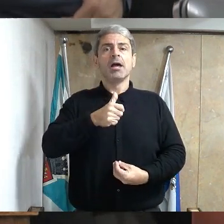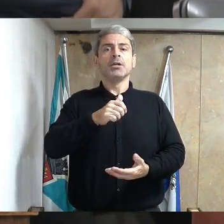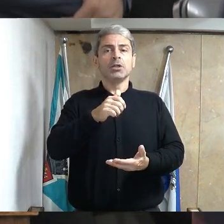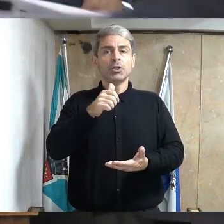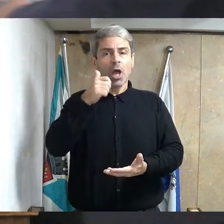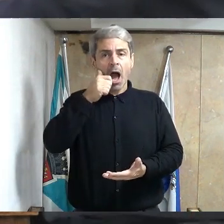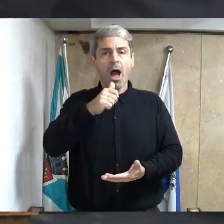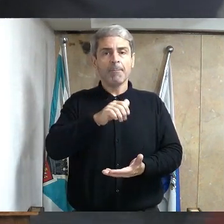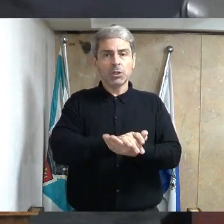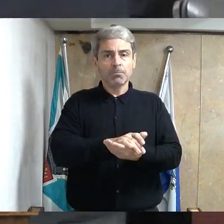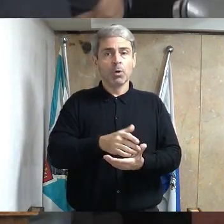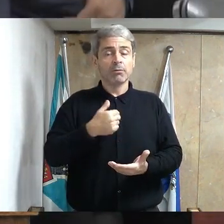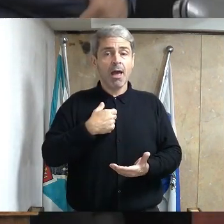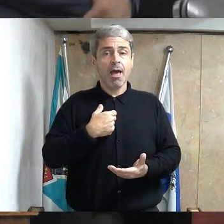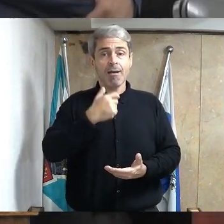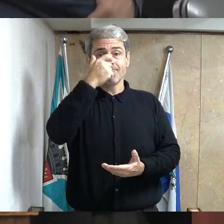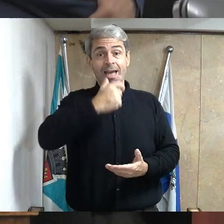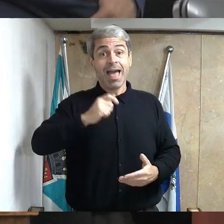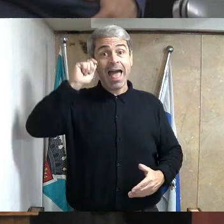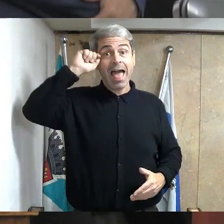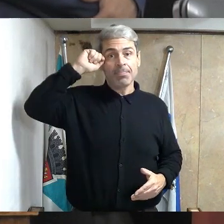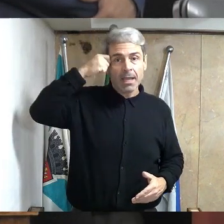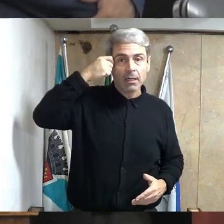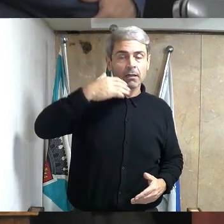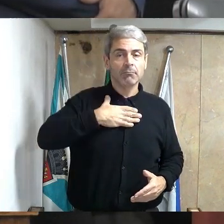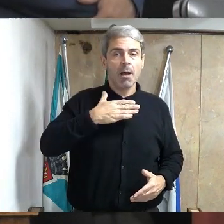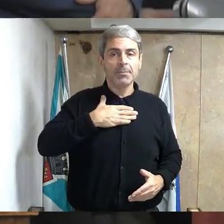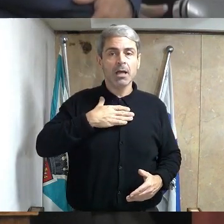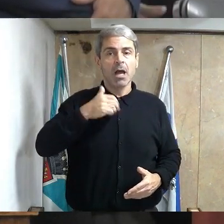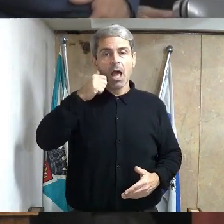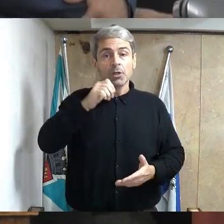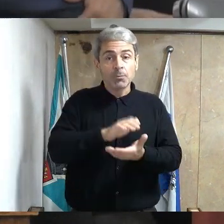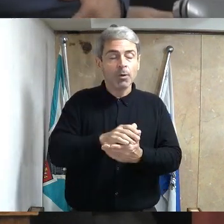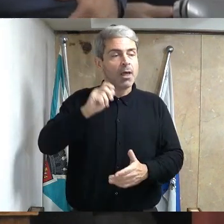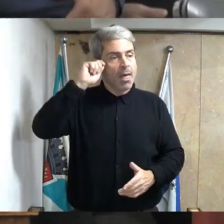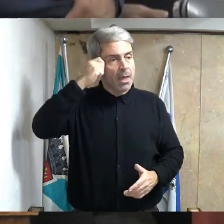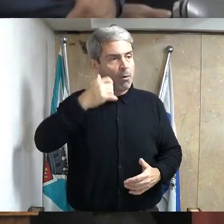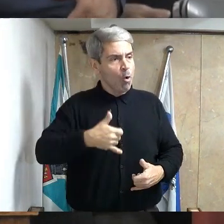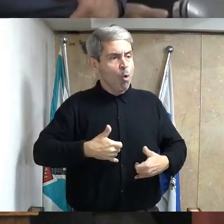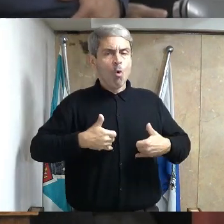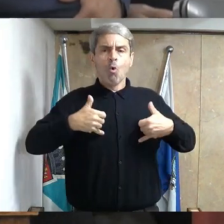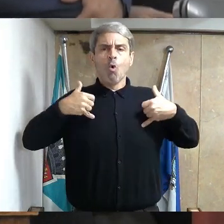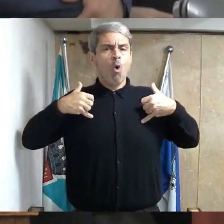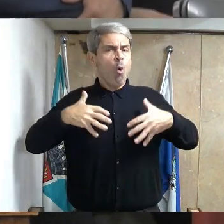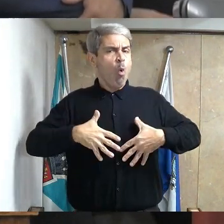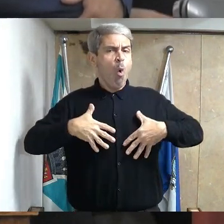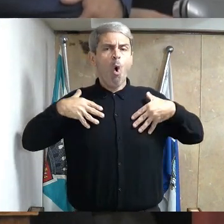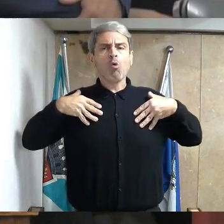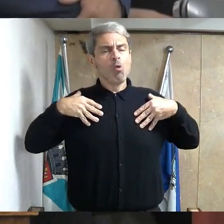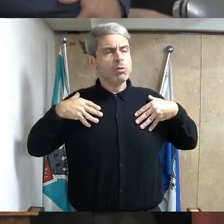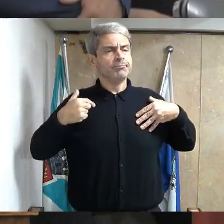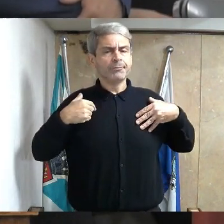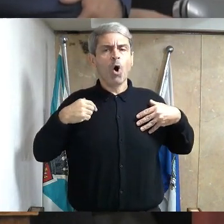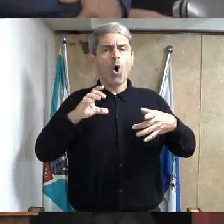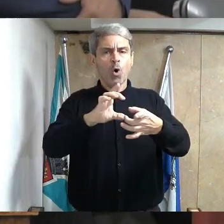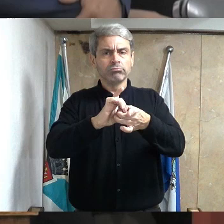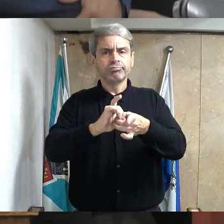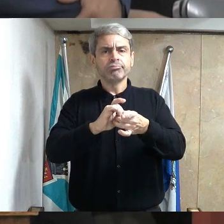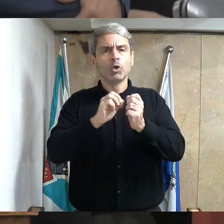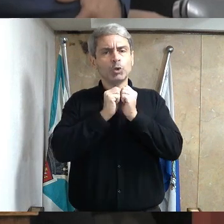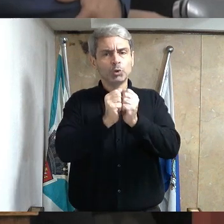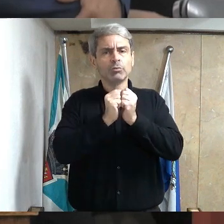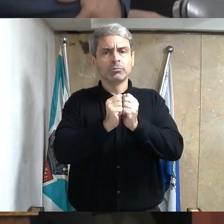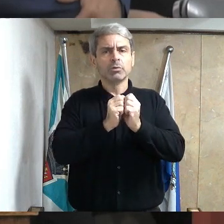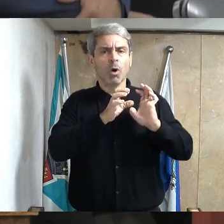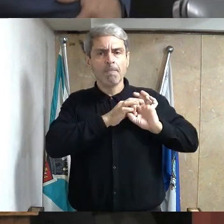orgulho dos meus amigos, da minha esposa. Então, pode contar comigo, estou à sua